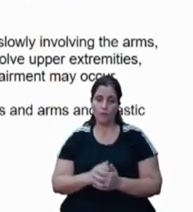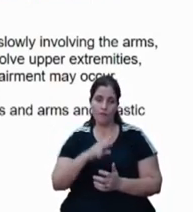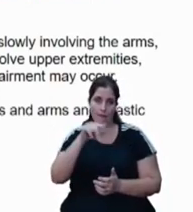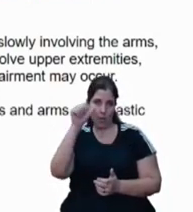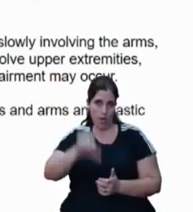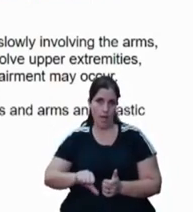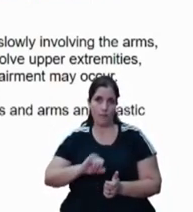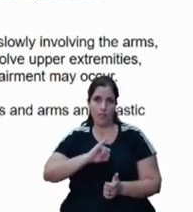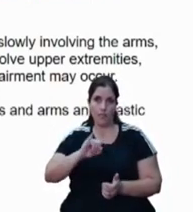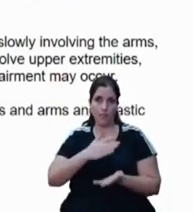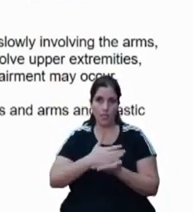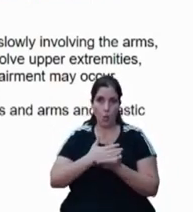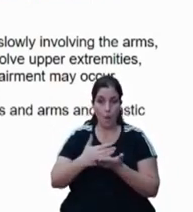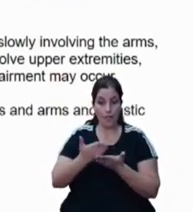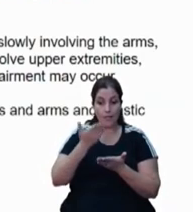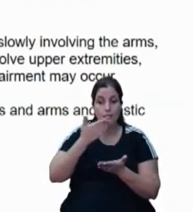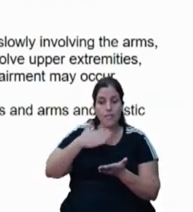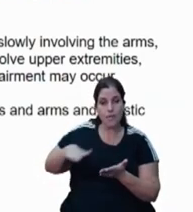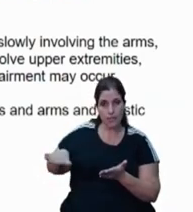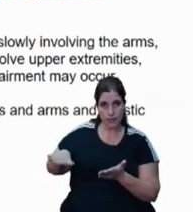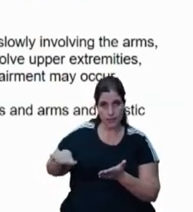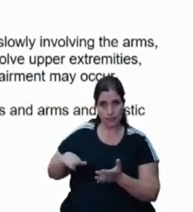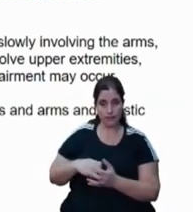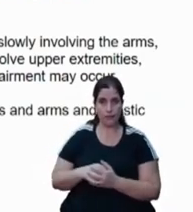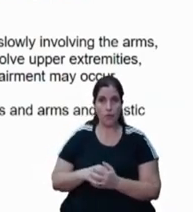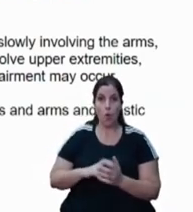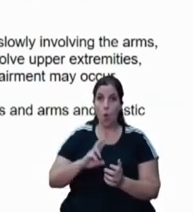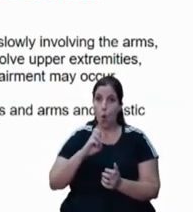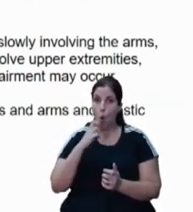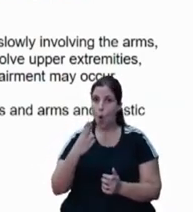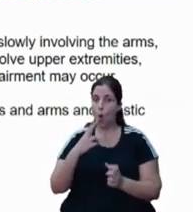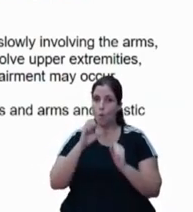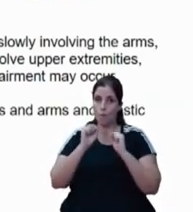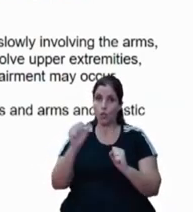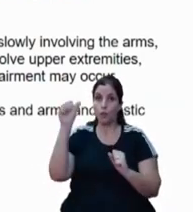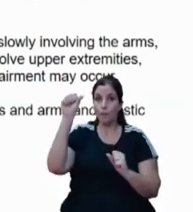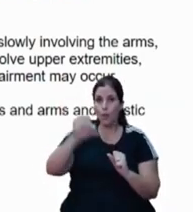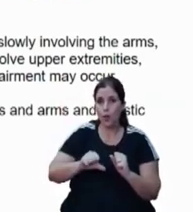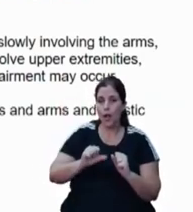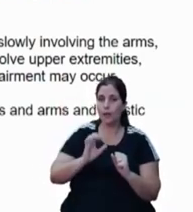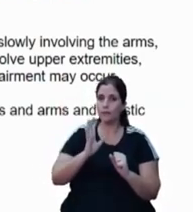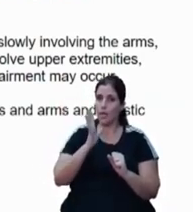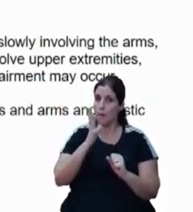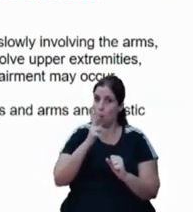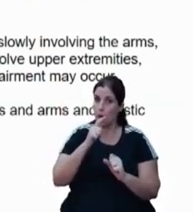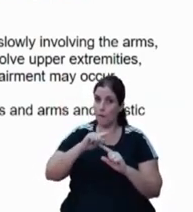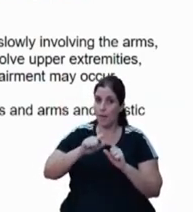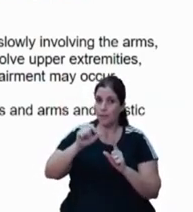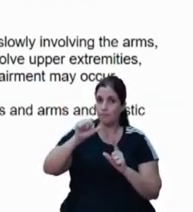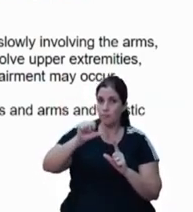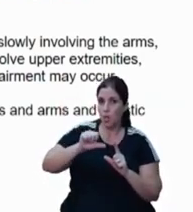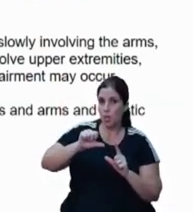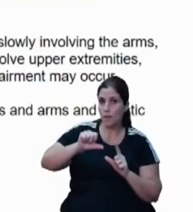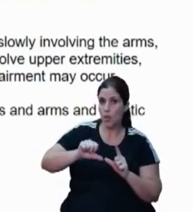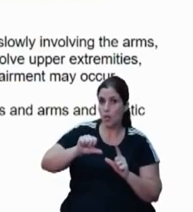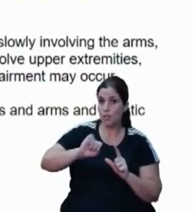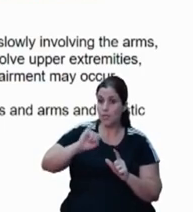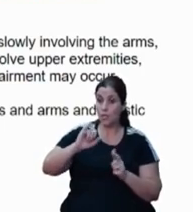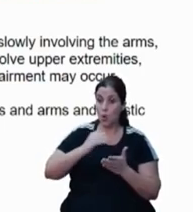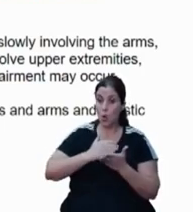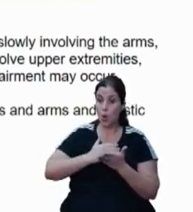se começar na infância. Ou isso pode piorar lentamente se começar após a